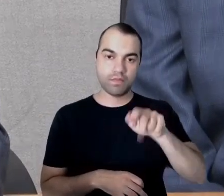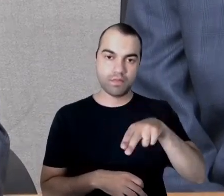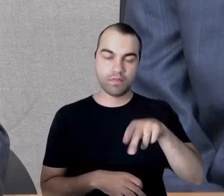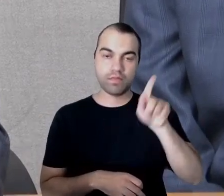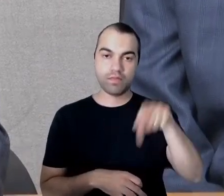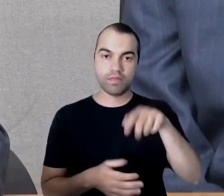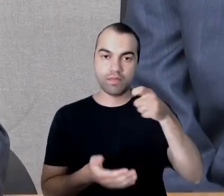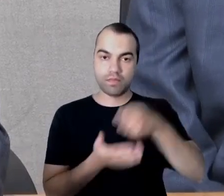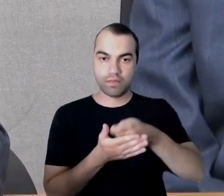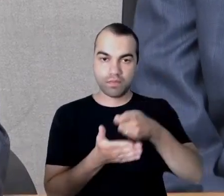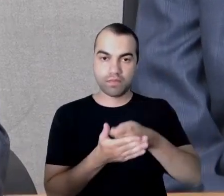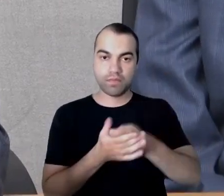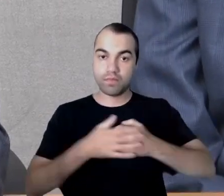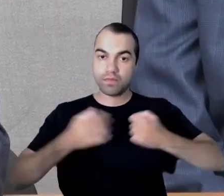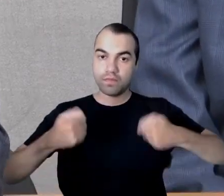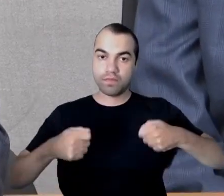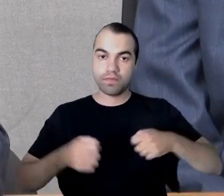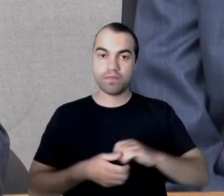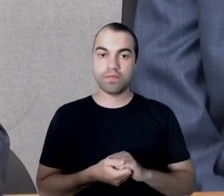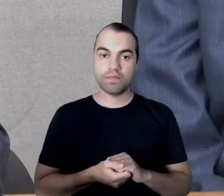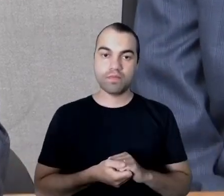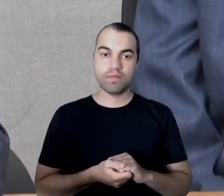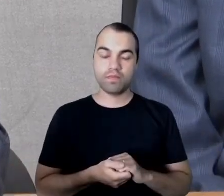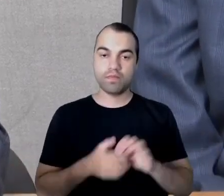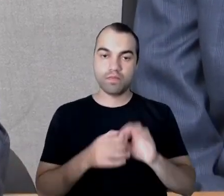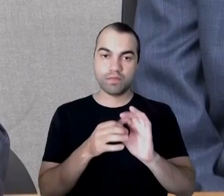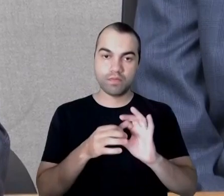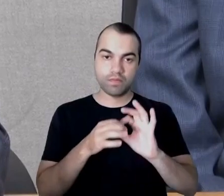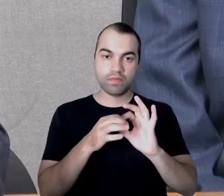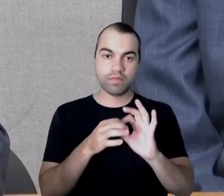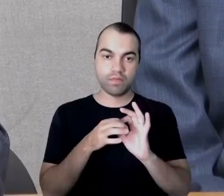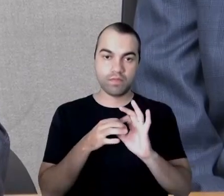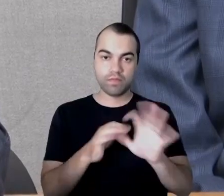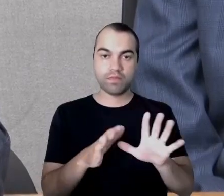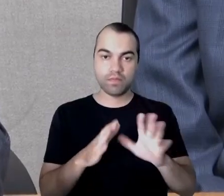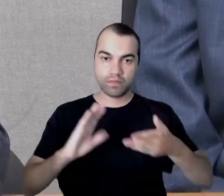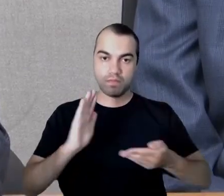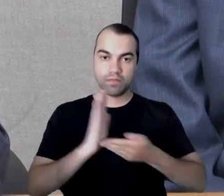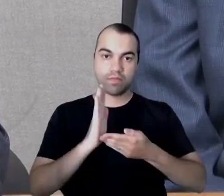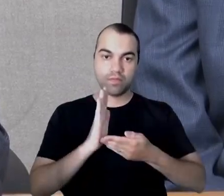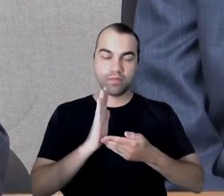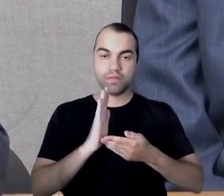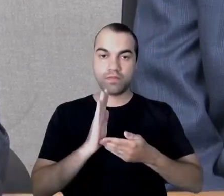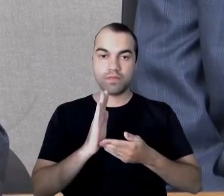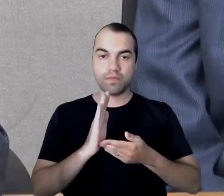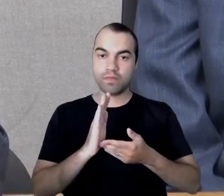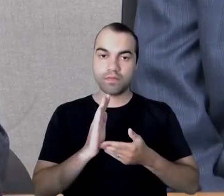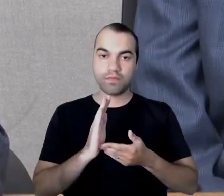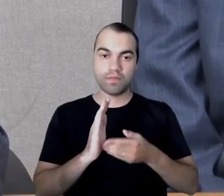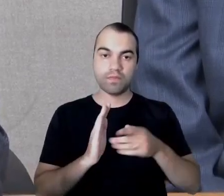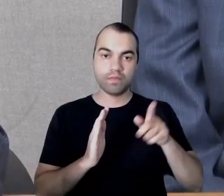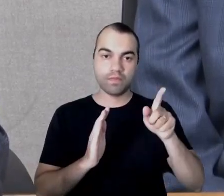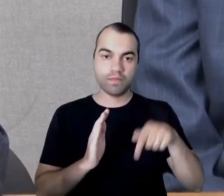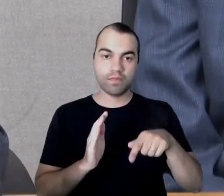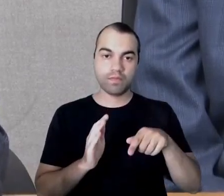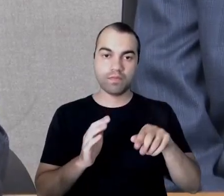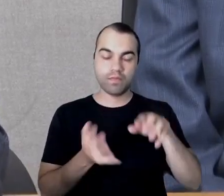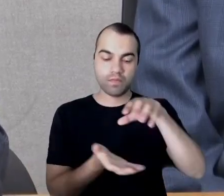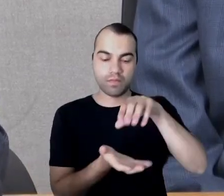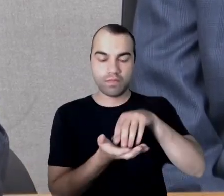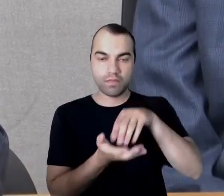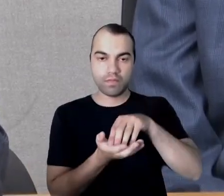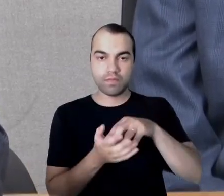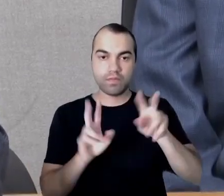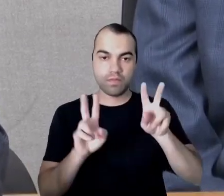proposição em tela prescinde para ser liberada deliberada nesta casa de manifestação do referido órgão essas são as questões